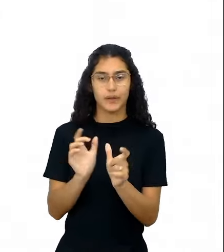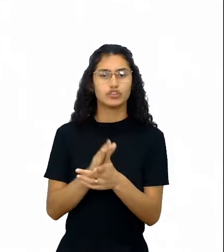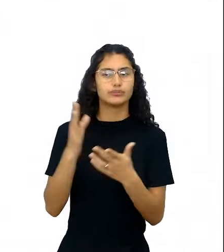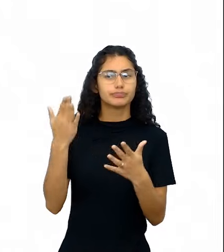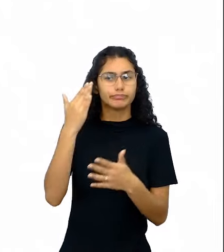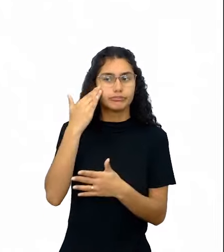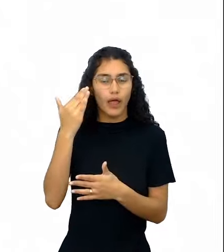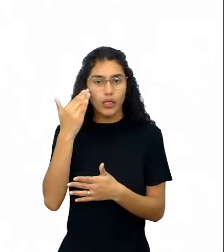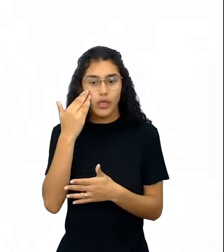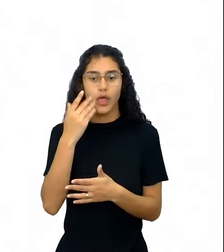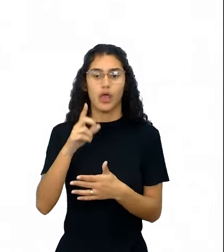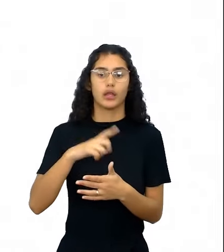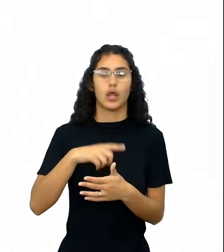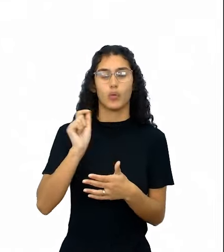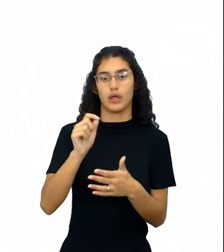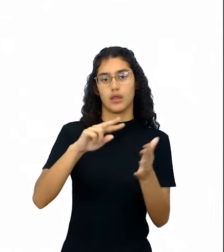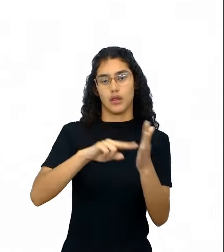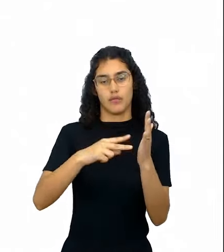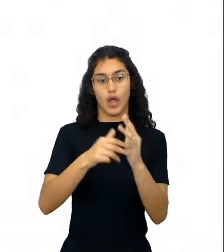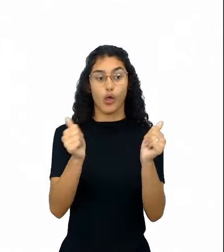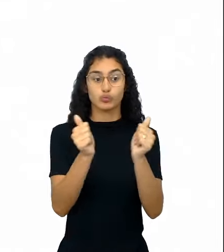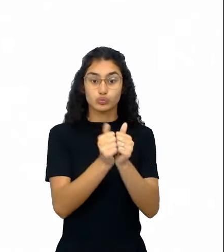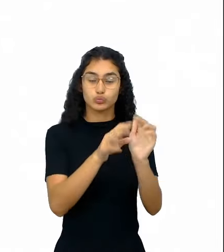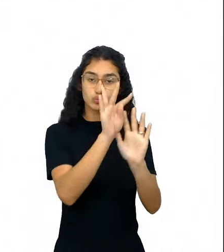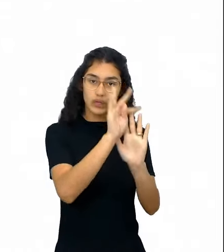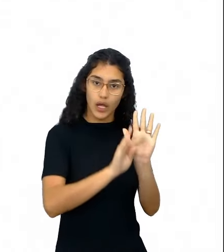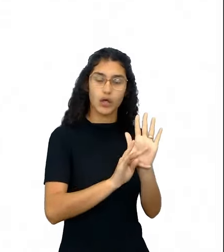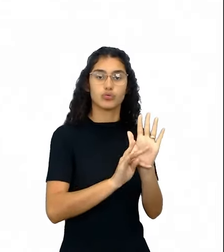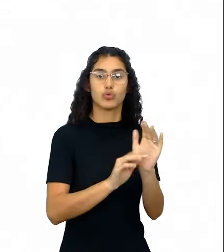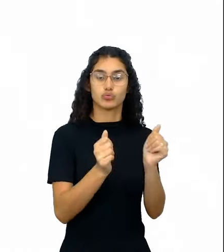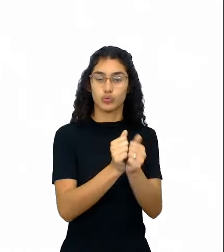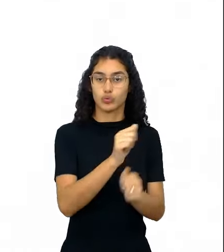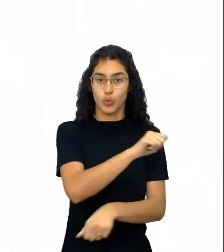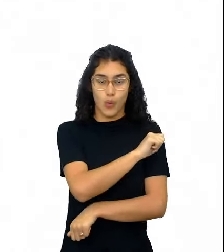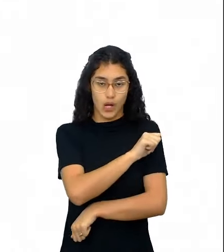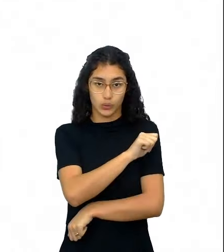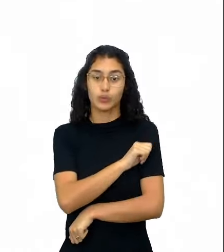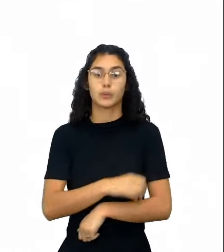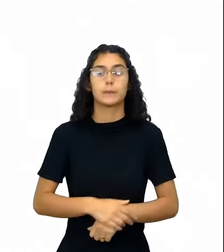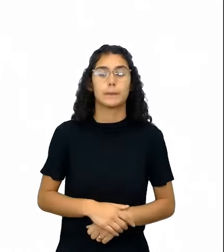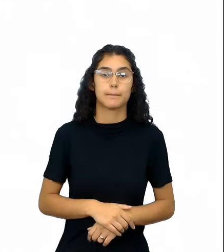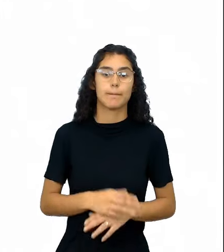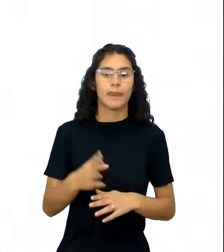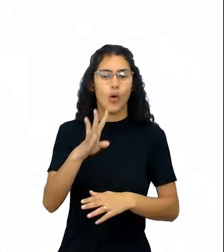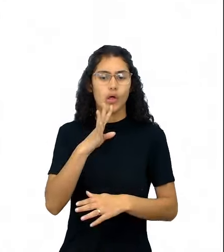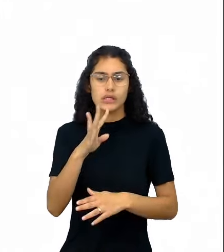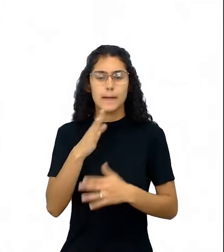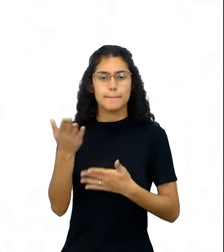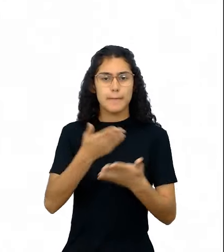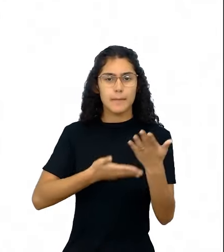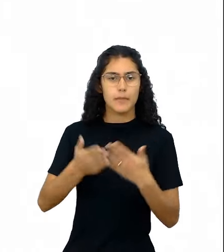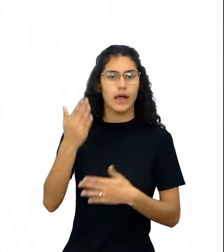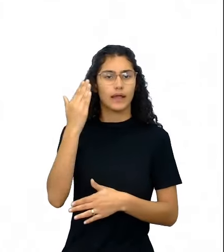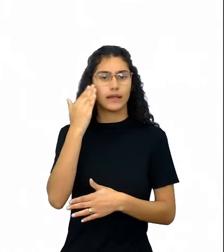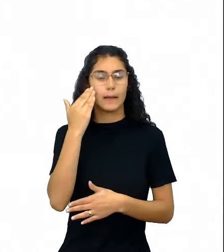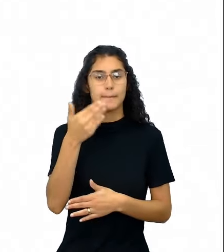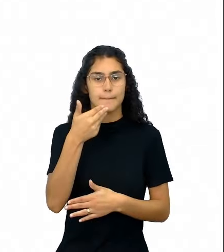captar a mensagem do texto junto com os alunos, esse momento de reconhecer o novo, reconhecer essa mensagem